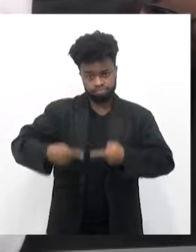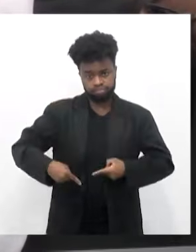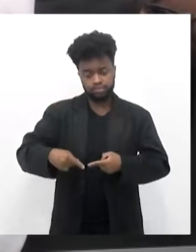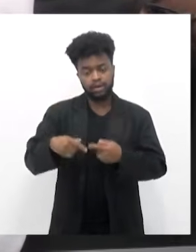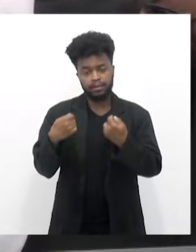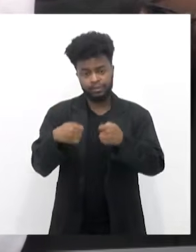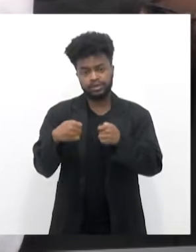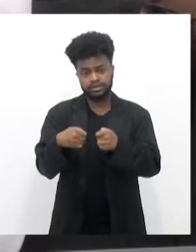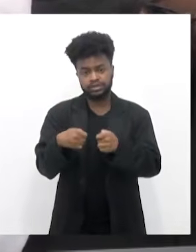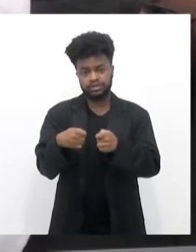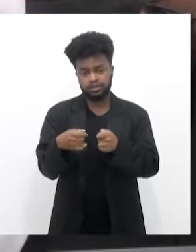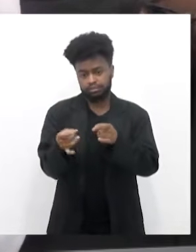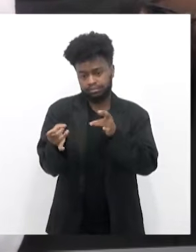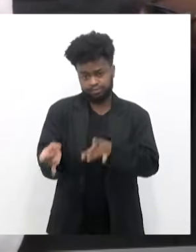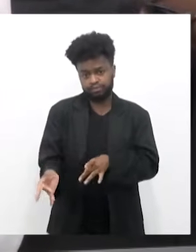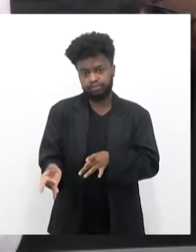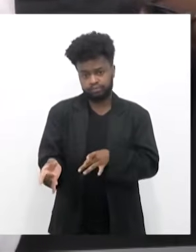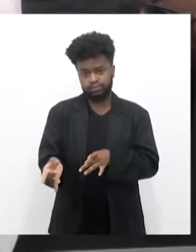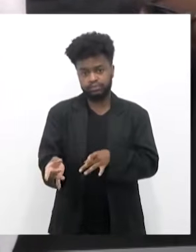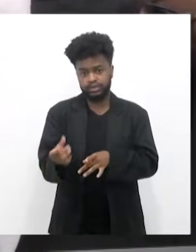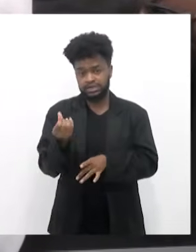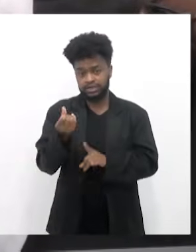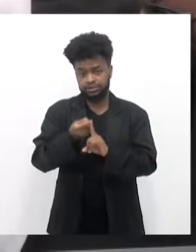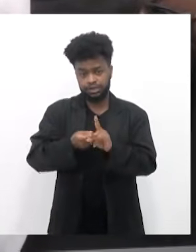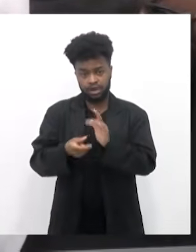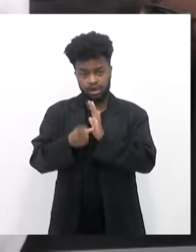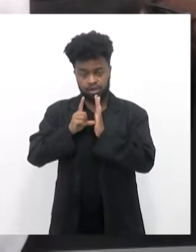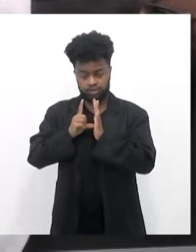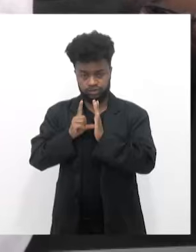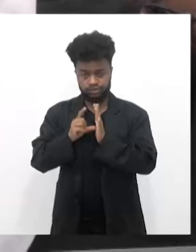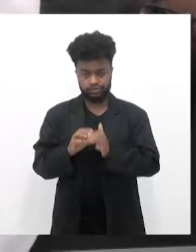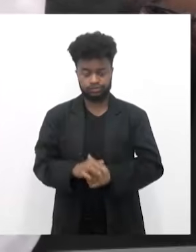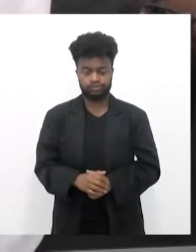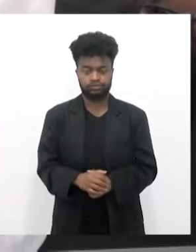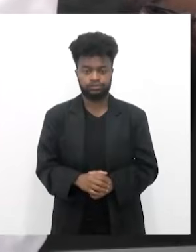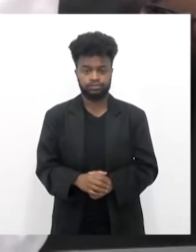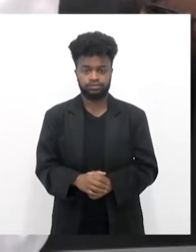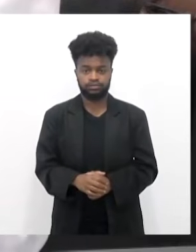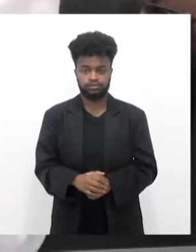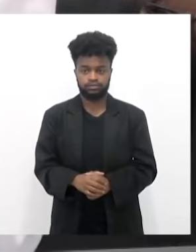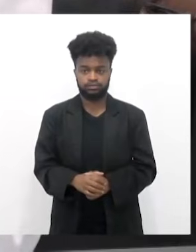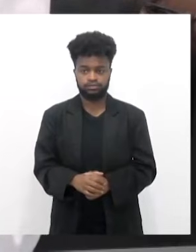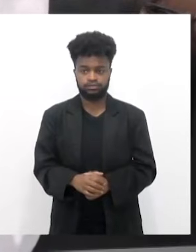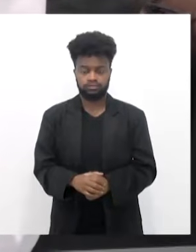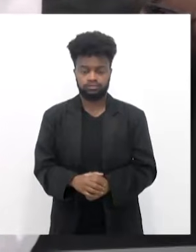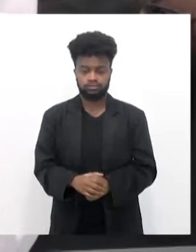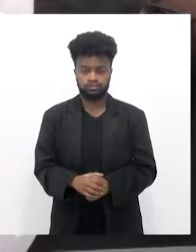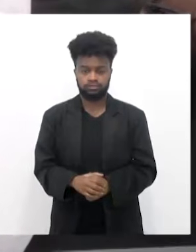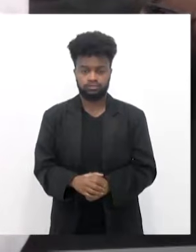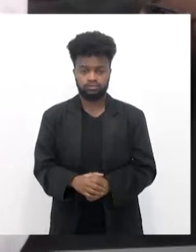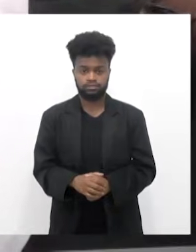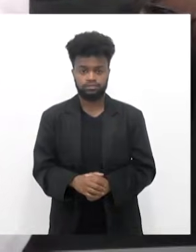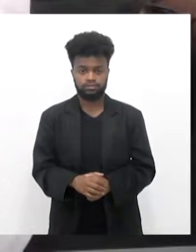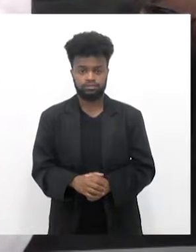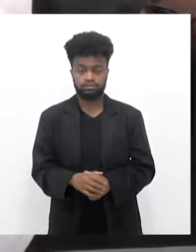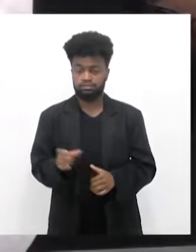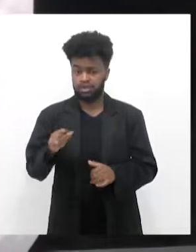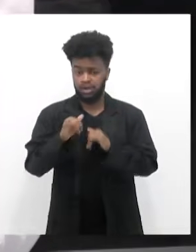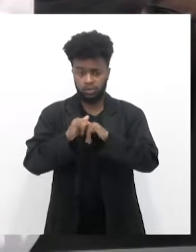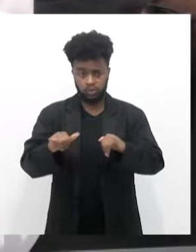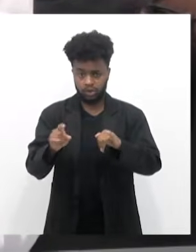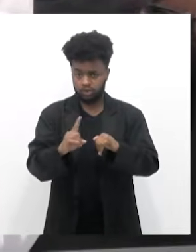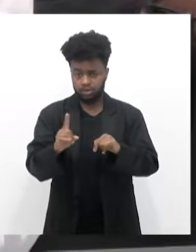teria que se desincompatibilizar 6 meses antes do pleito. Ele não anunciou isso, mas